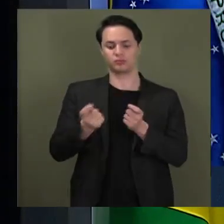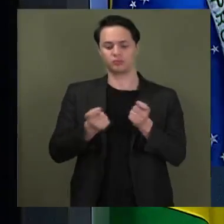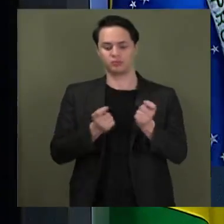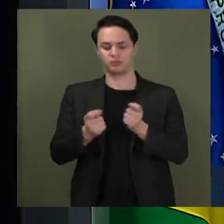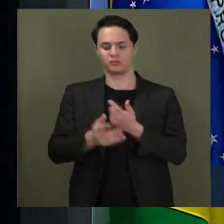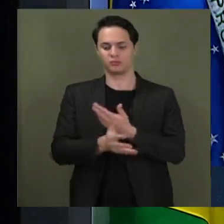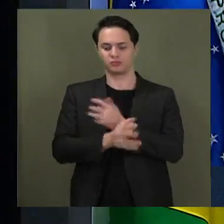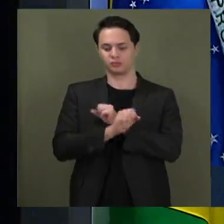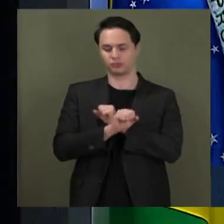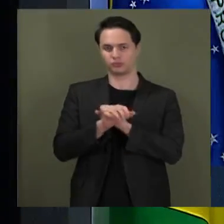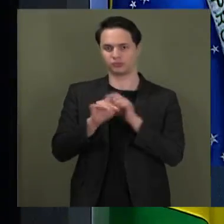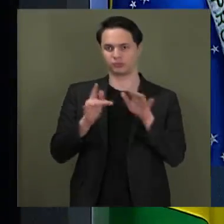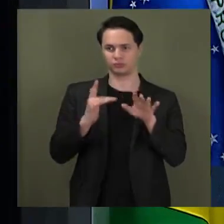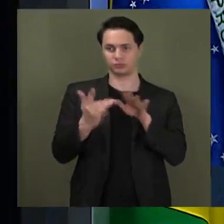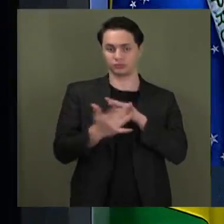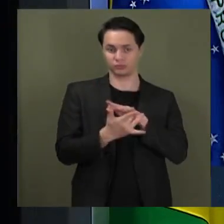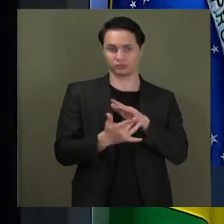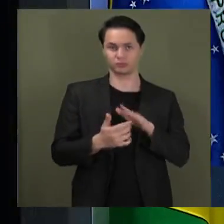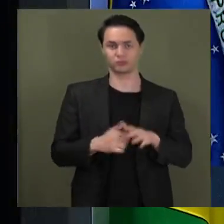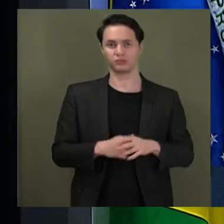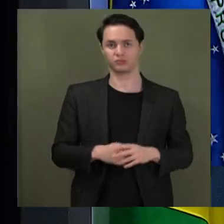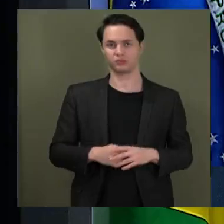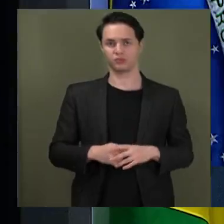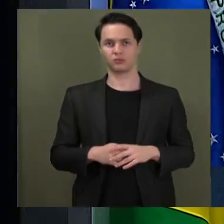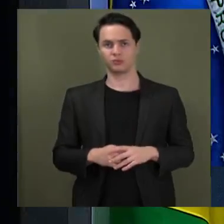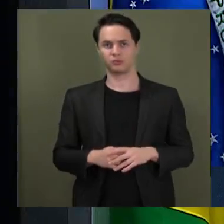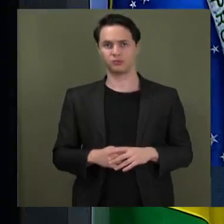censura nas redes sociais.